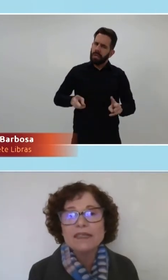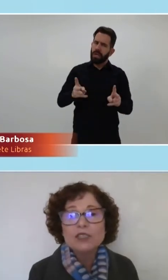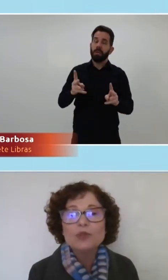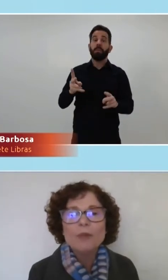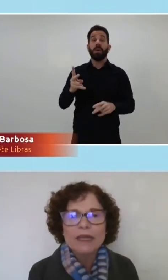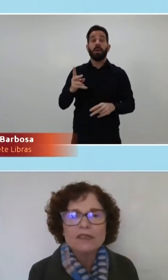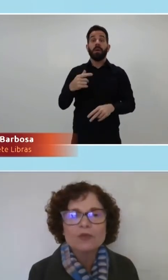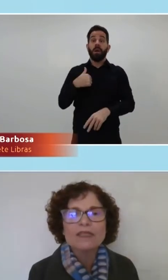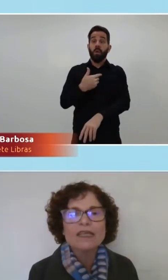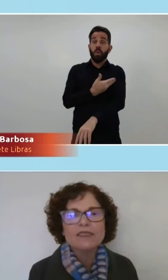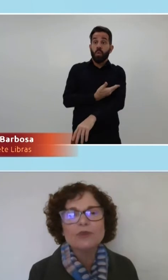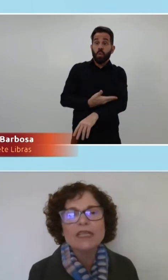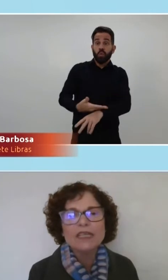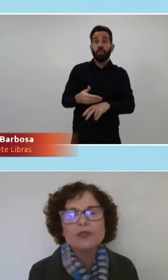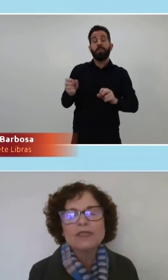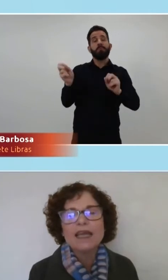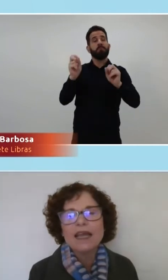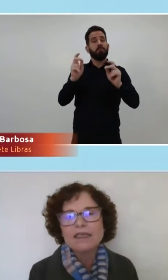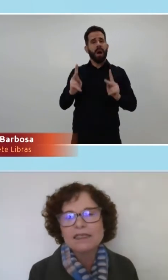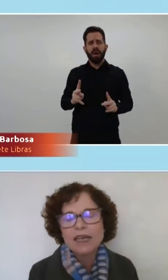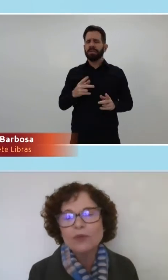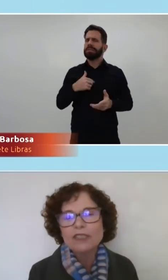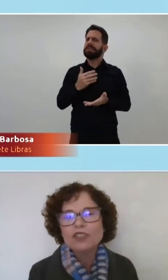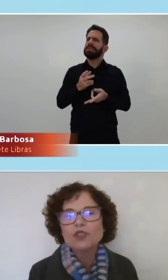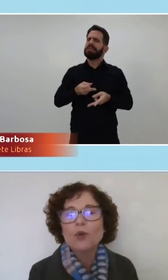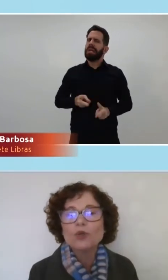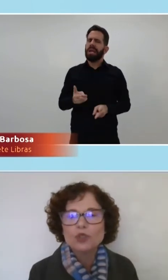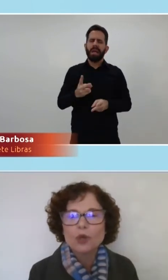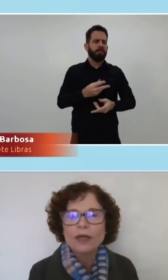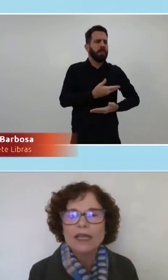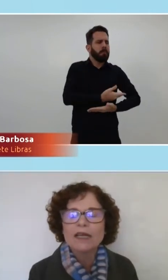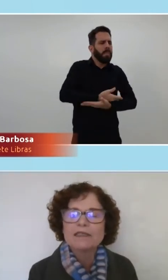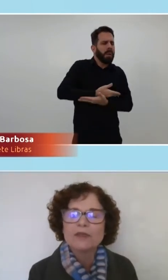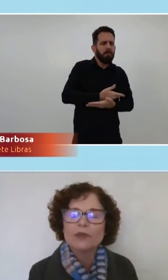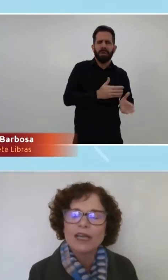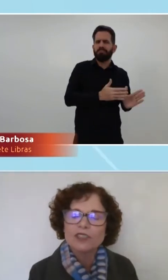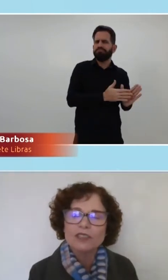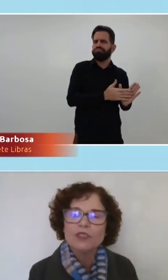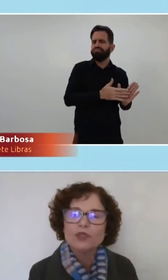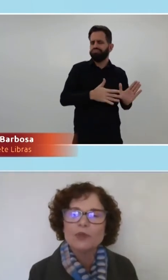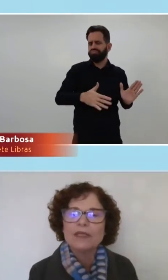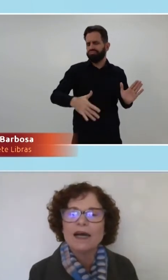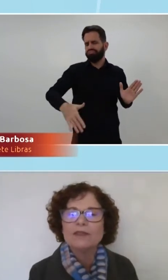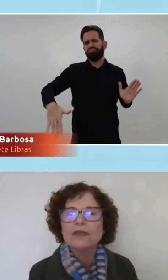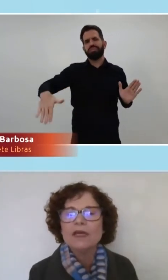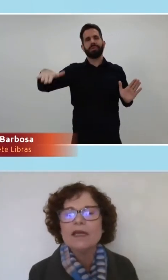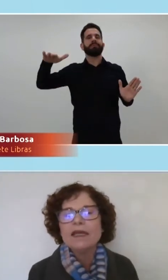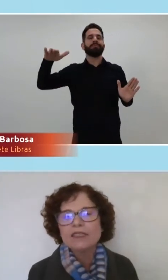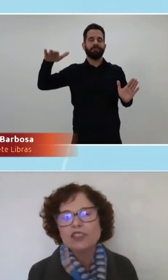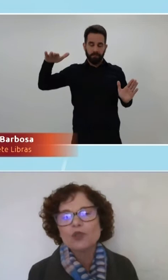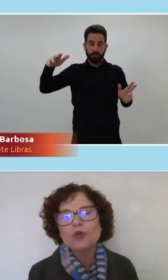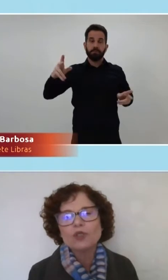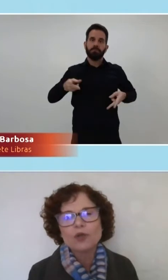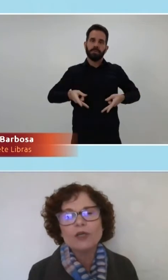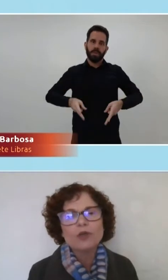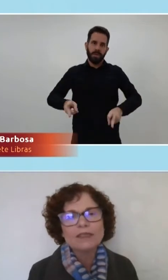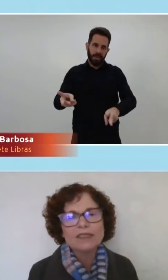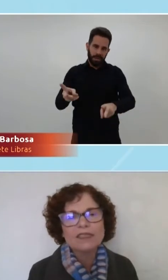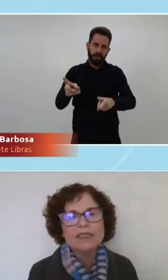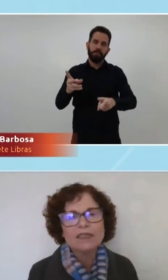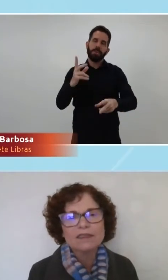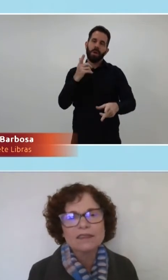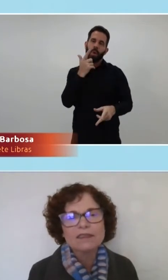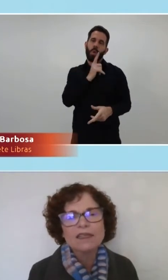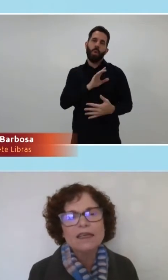começa desde o berço, é desde o início da relação que a gente constrói, a relação educativa e de cuidado que a gente constrói com